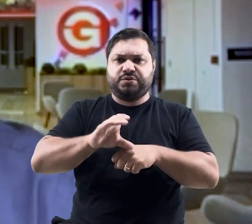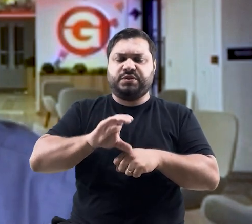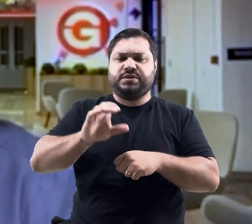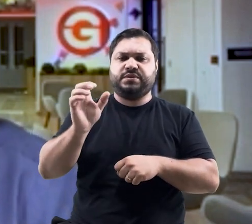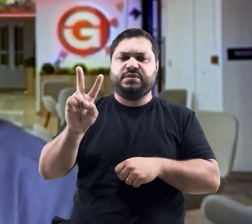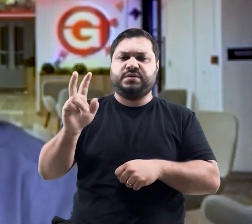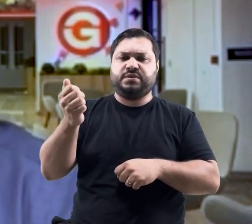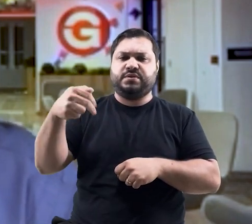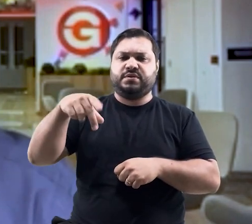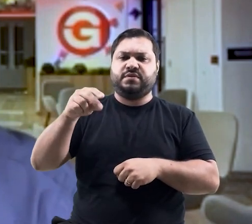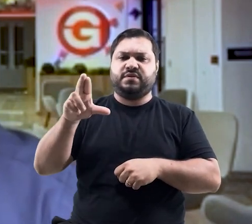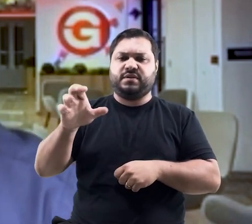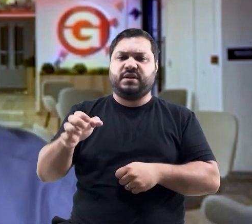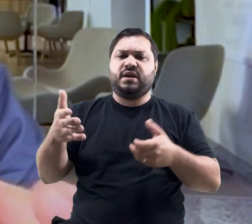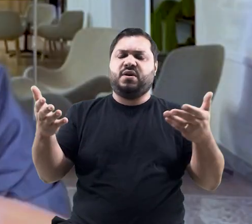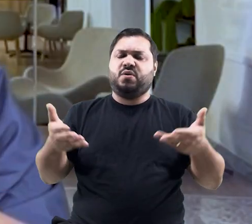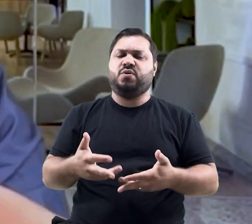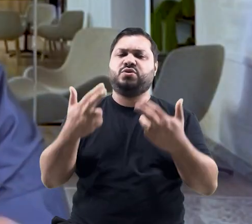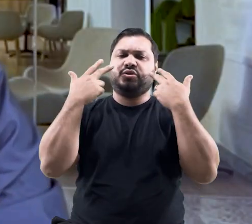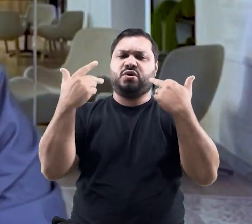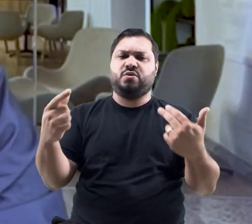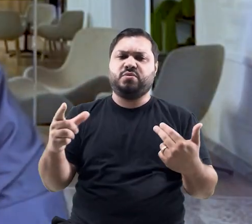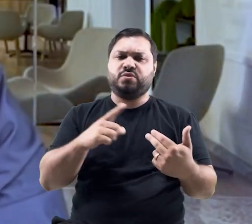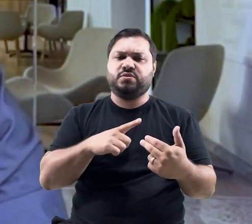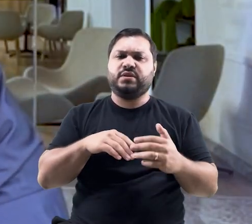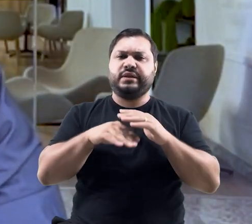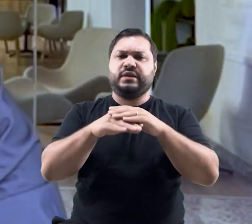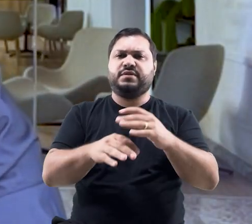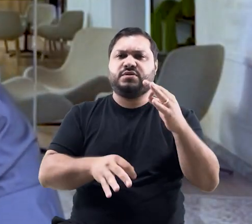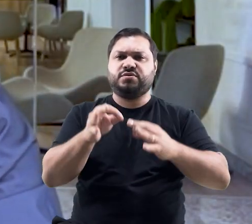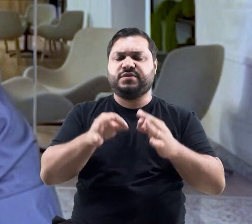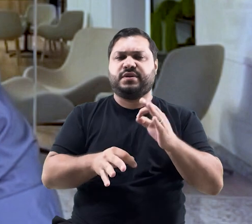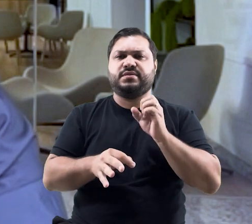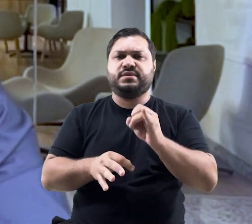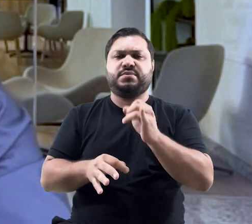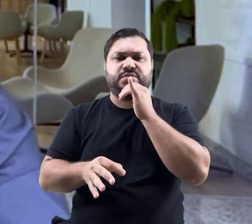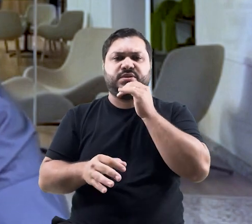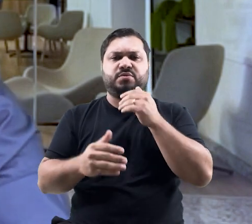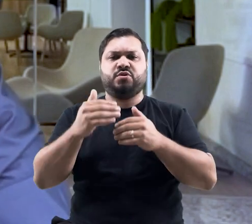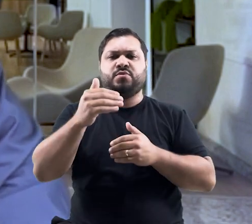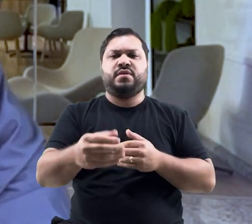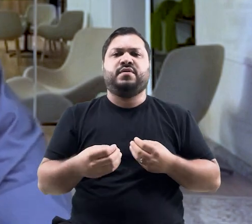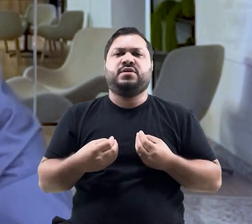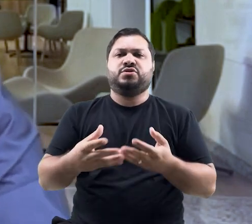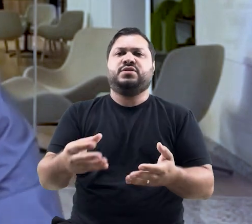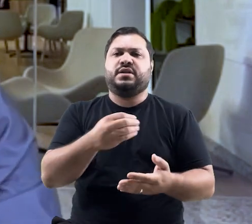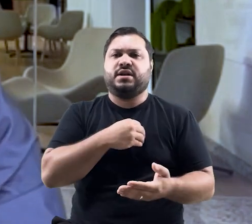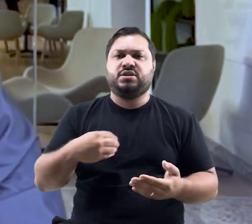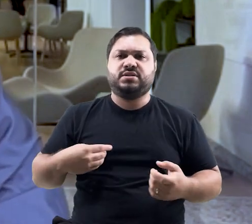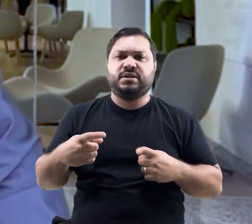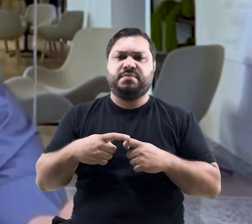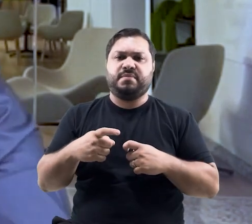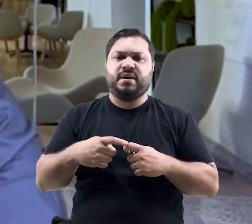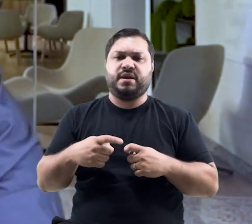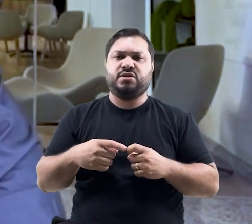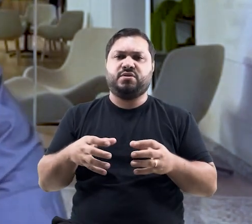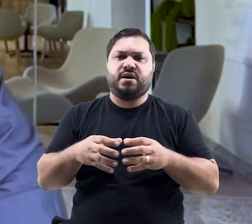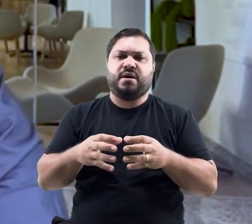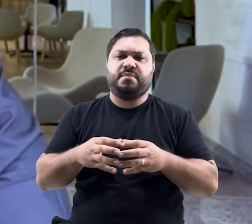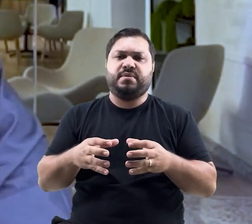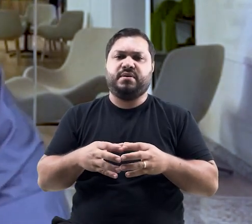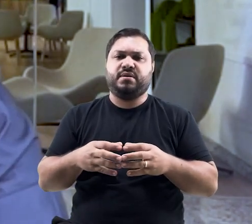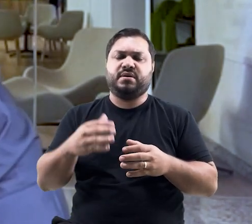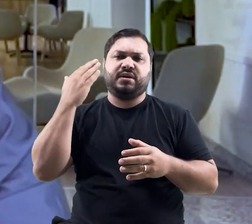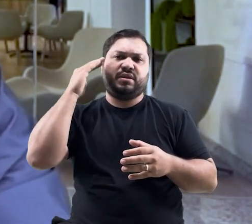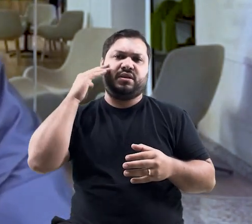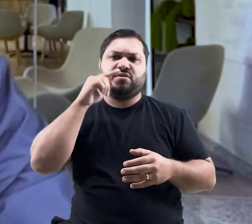de cursinho, Vandré Amorim. Hoje é muito comum a gente ter intervenção do judiciário quando, por exemplo, numa fase de entrega de exames médicos,